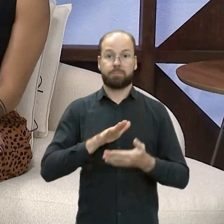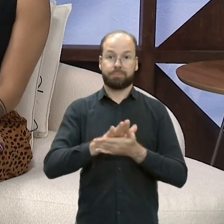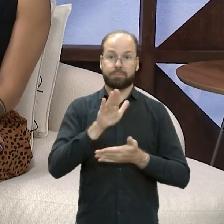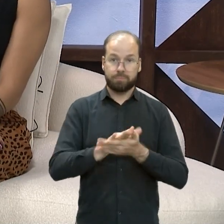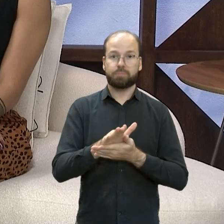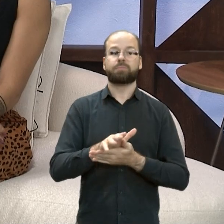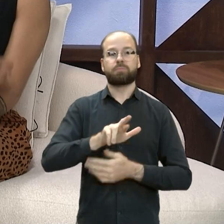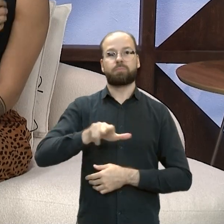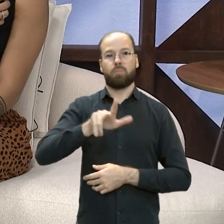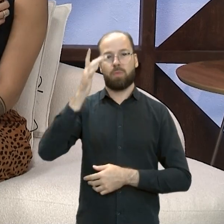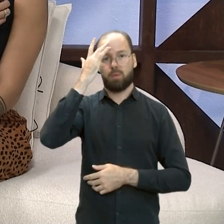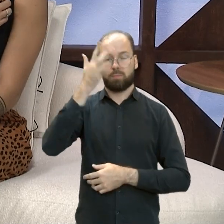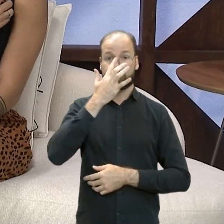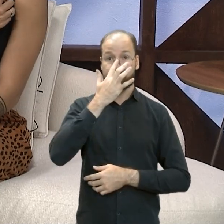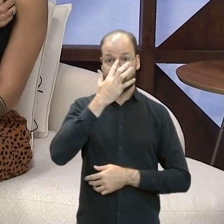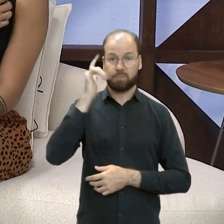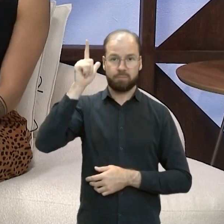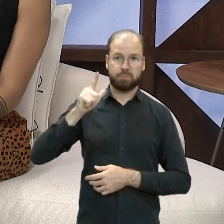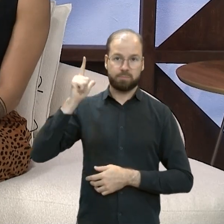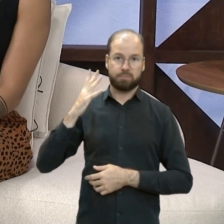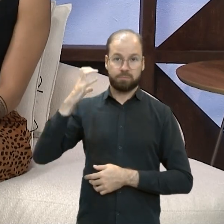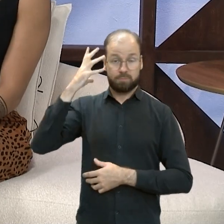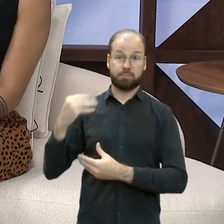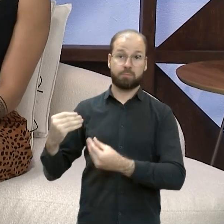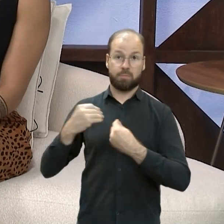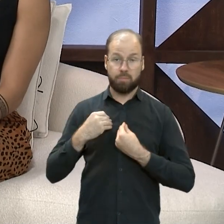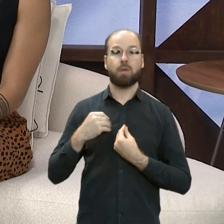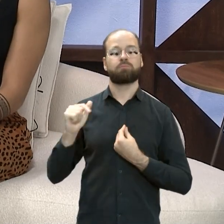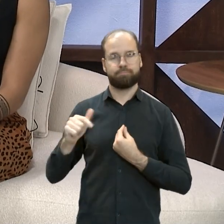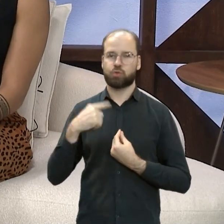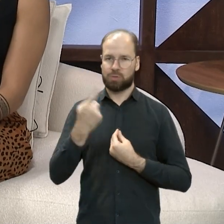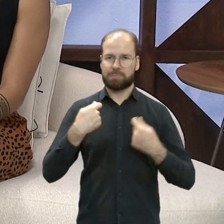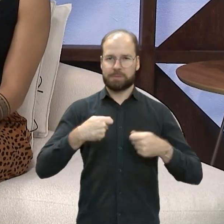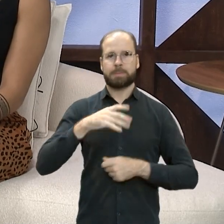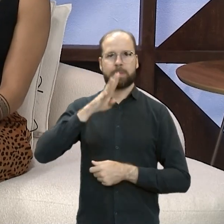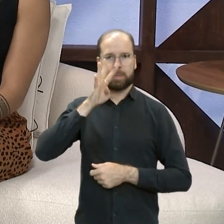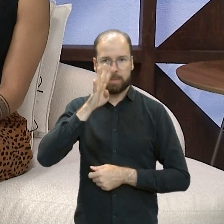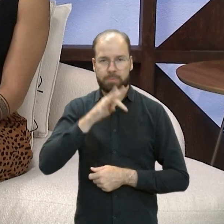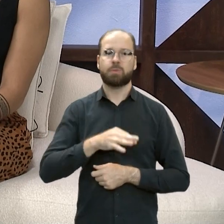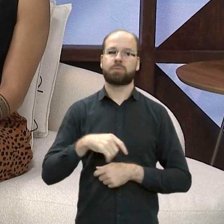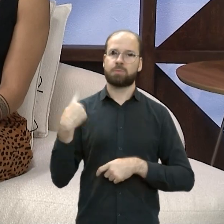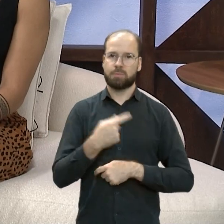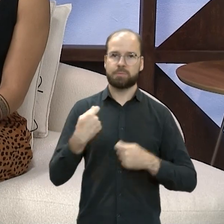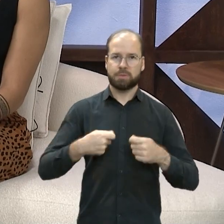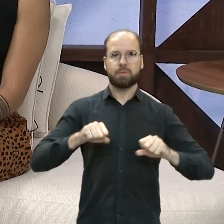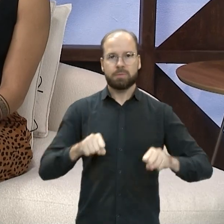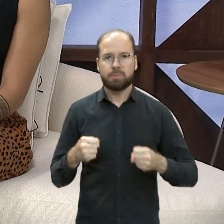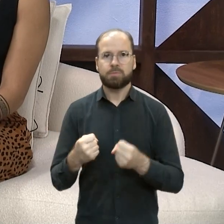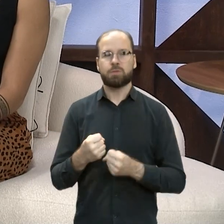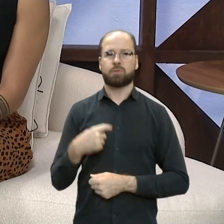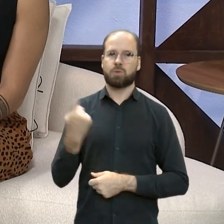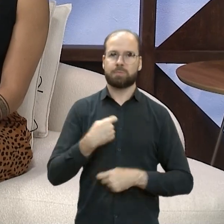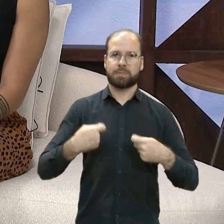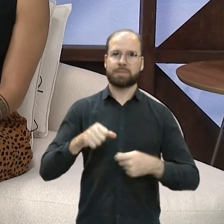tarefa fácil. E a Leodegária nos dá essa lição de que a gente tem que ser teimosa, a gente tem que ir atrás, a gente tem que sim